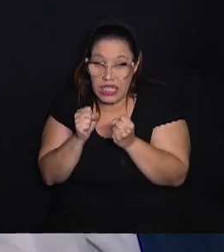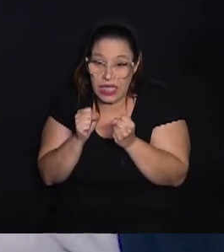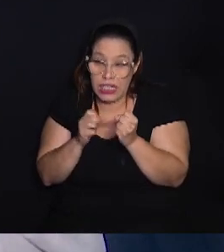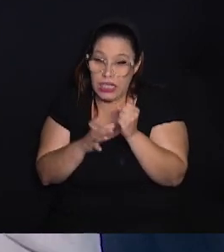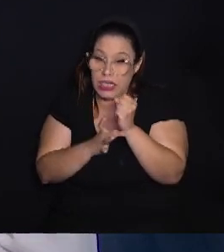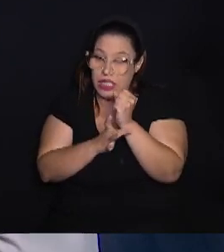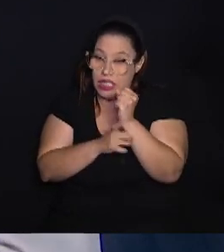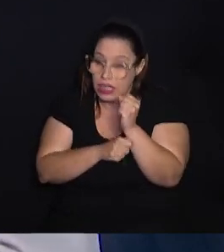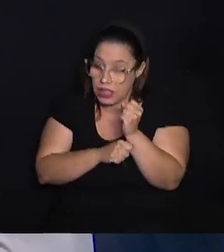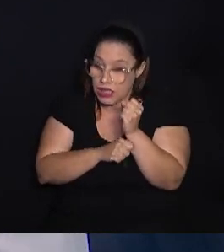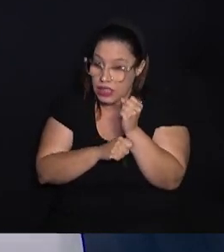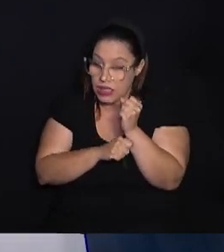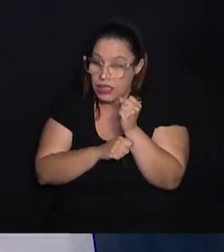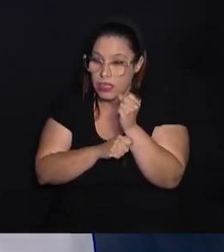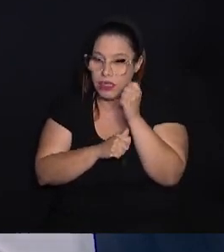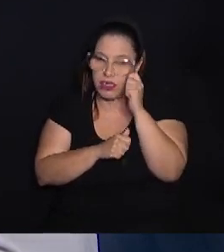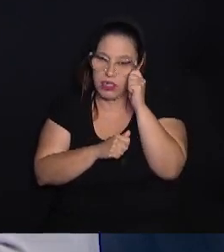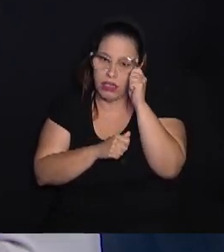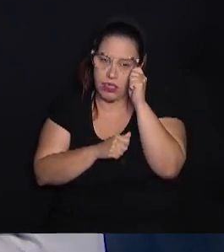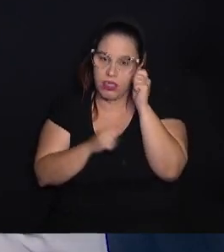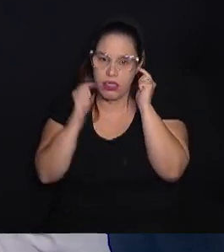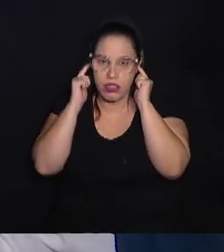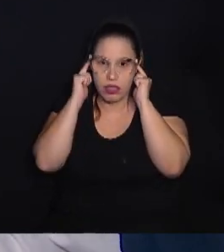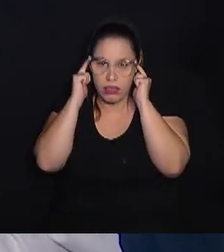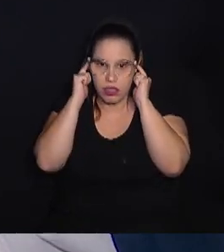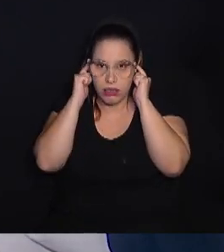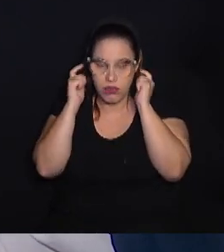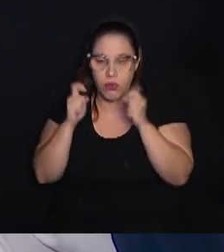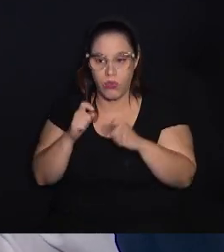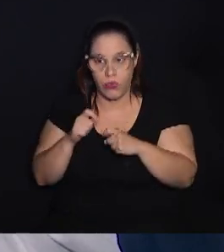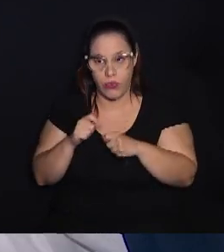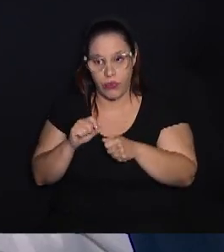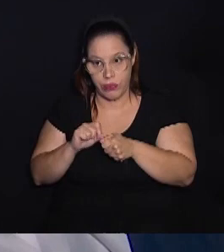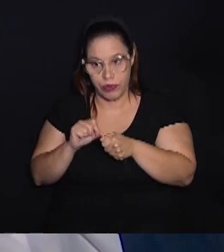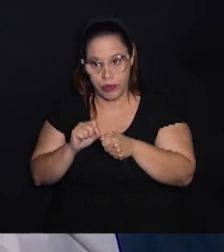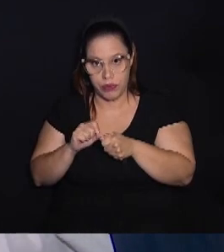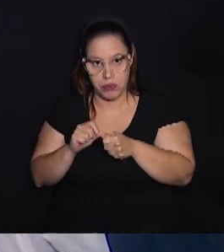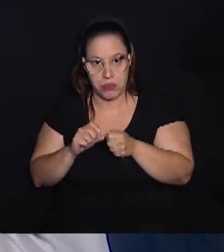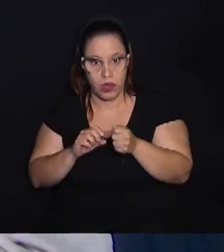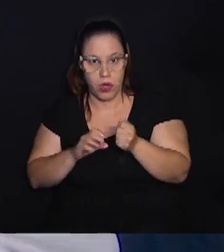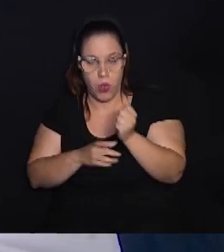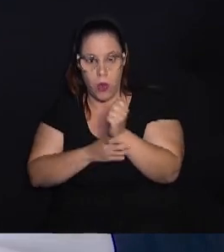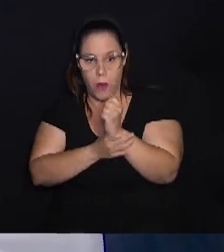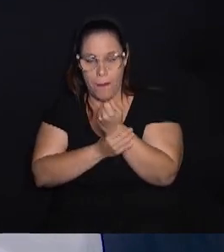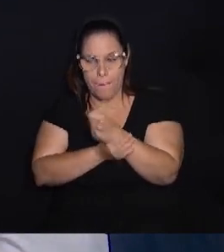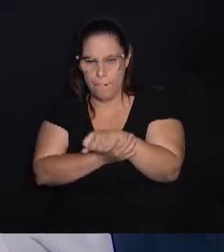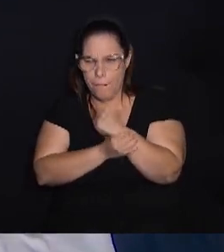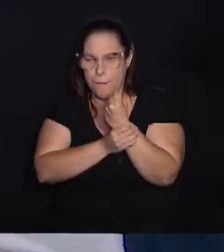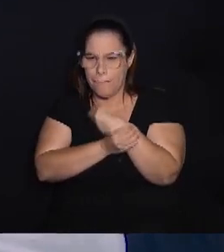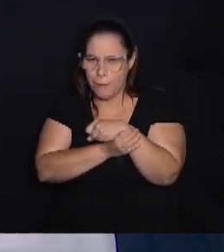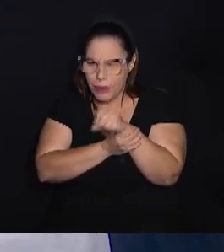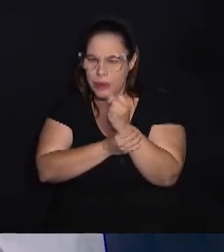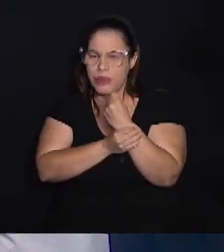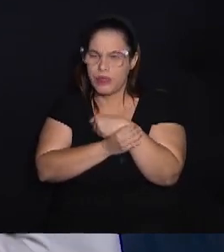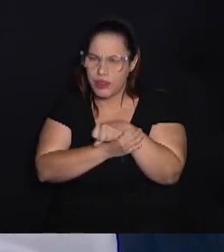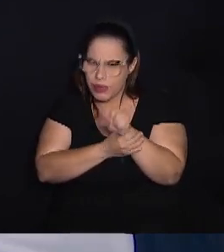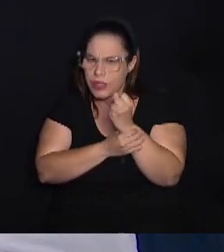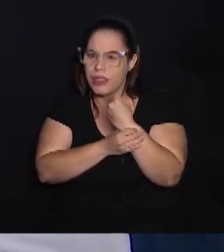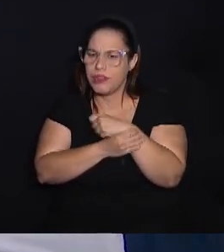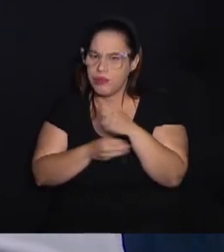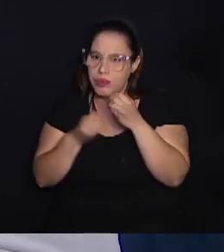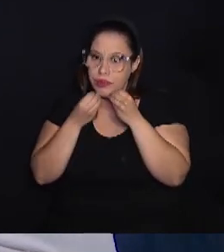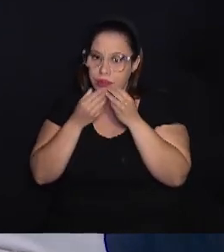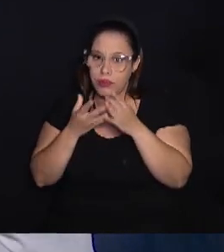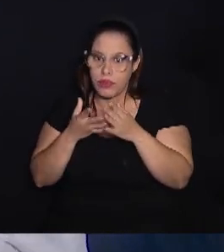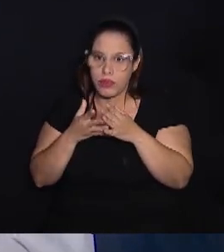Existe uma vasoconstrição e isso faz com que uma articulação que não esteja funcionando de uma maneira plena, de uma maneira